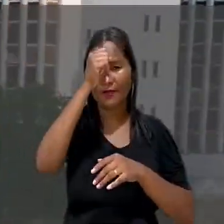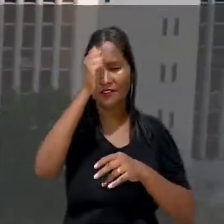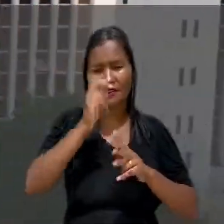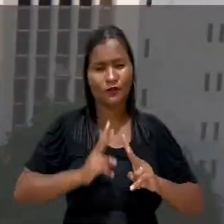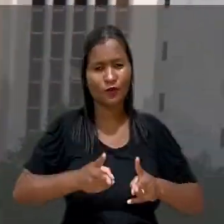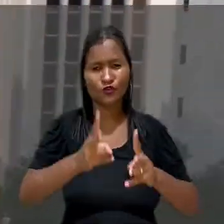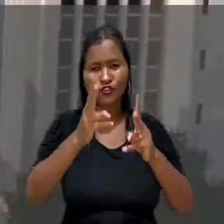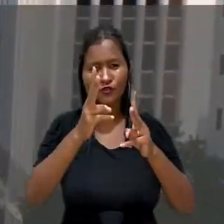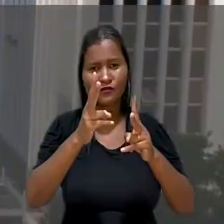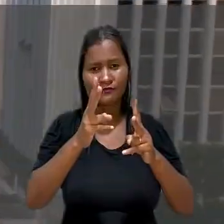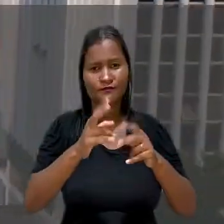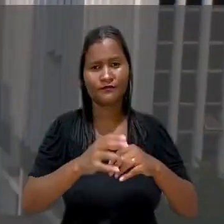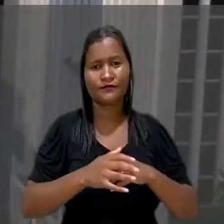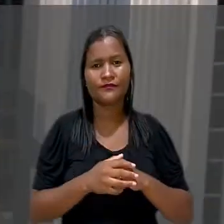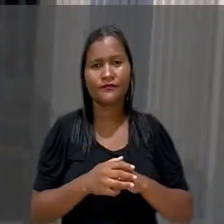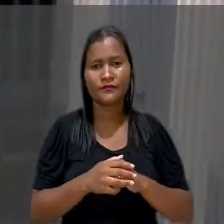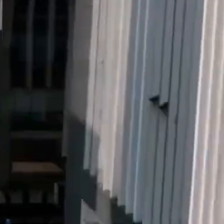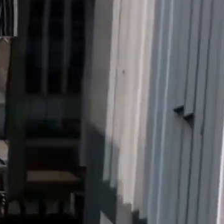contínuo.